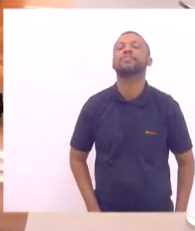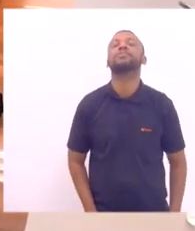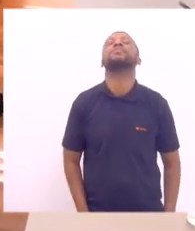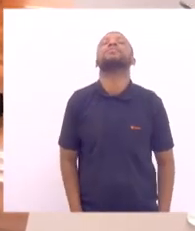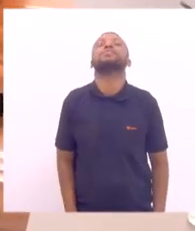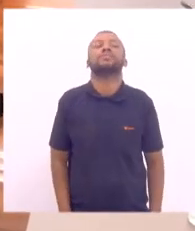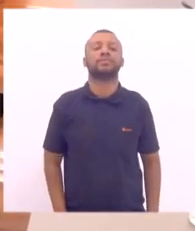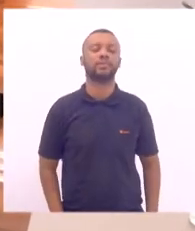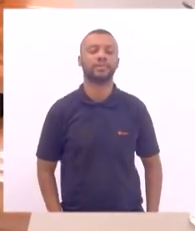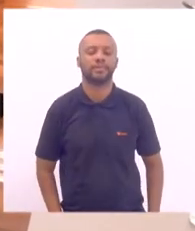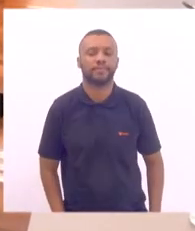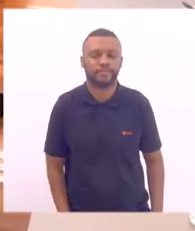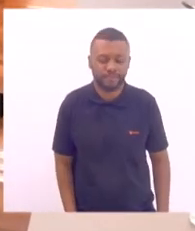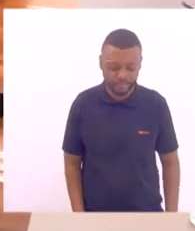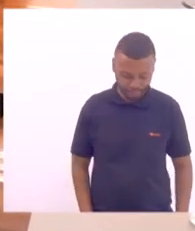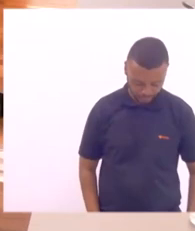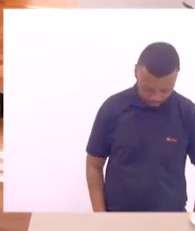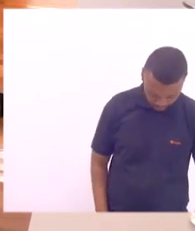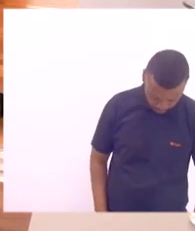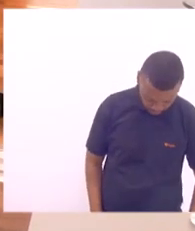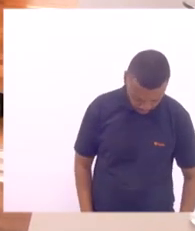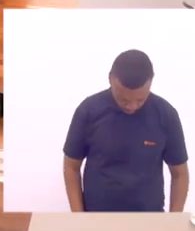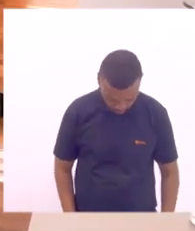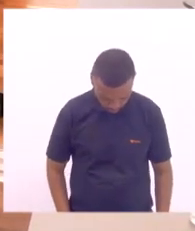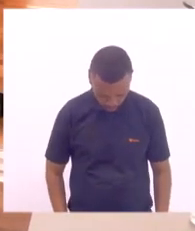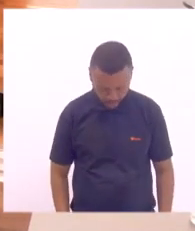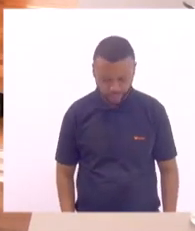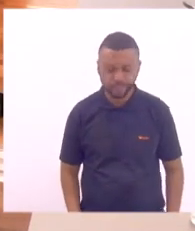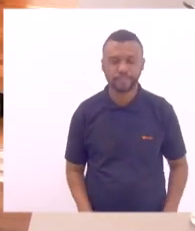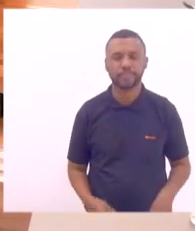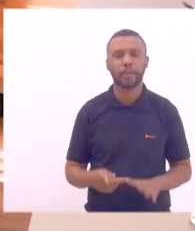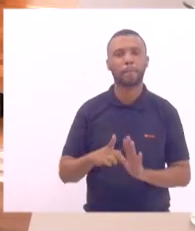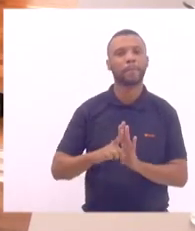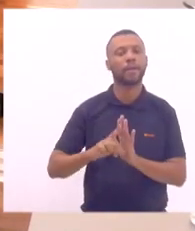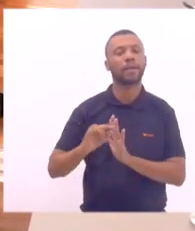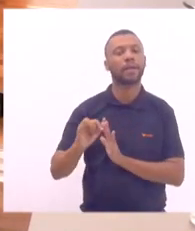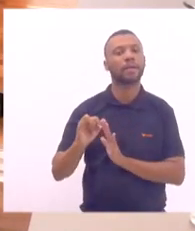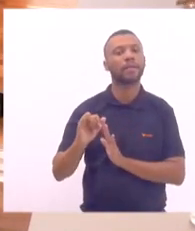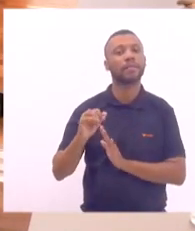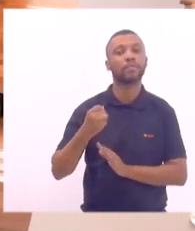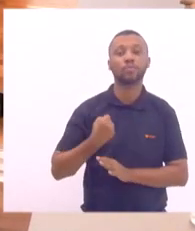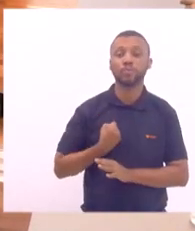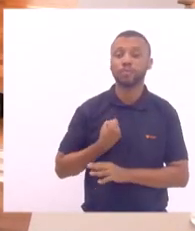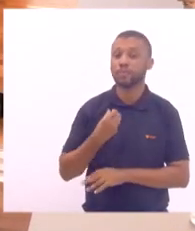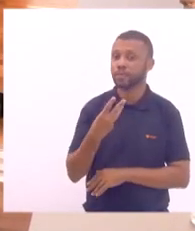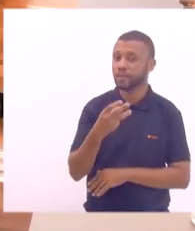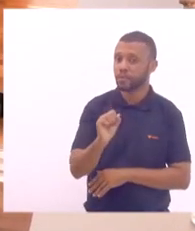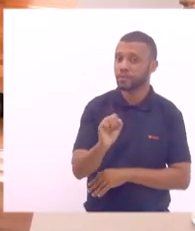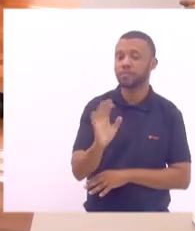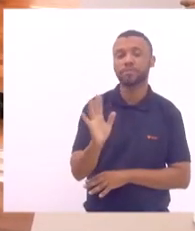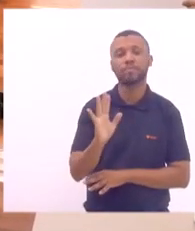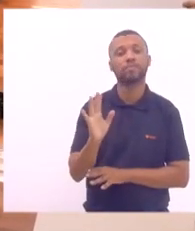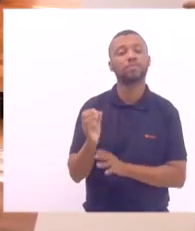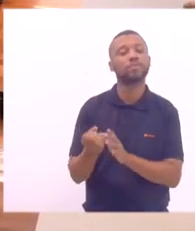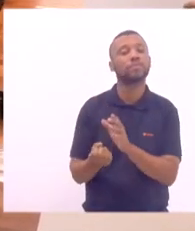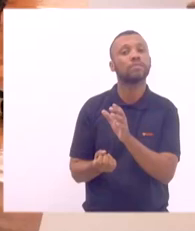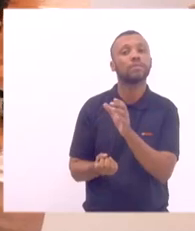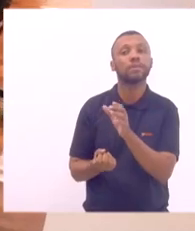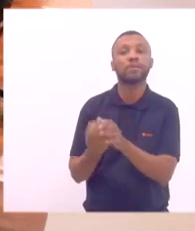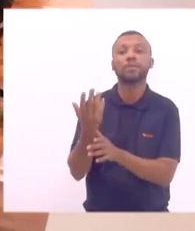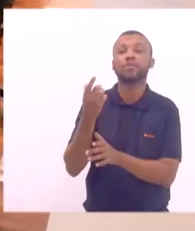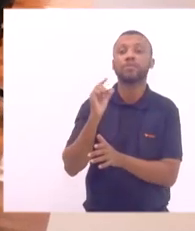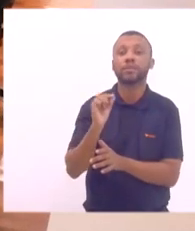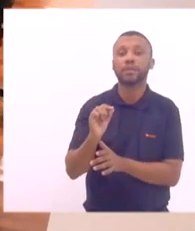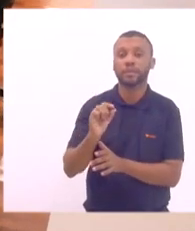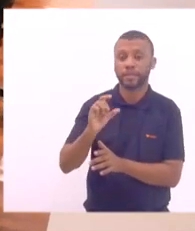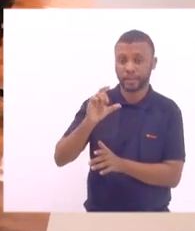Mas amplia, não fica só com... Isso. PL 38. Dispõe sobre a criação da carteira